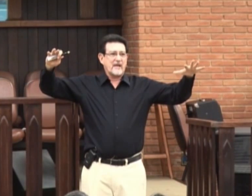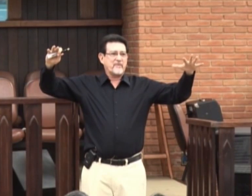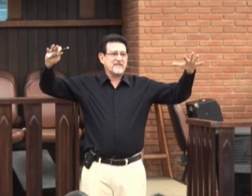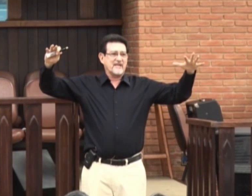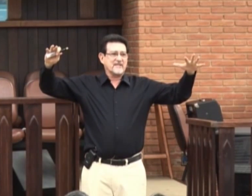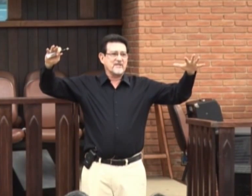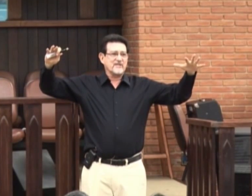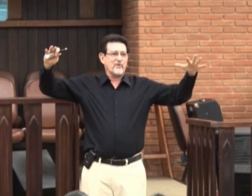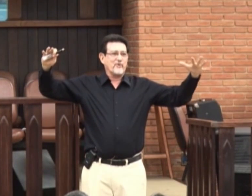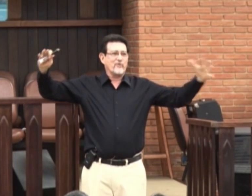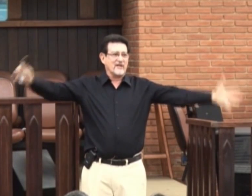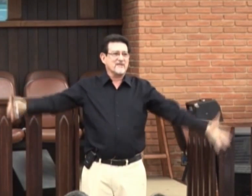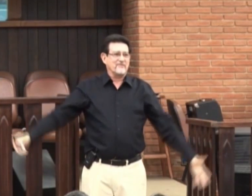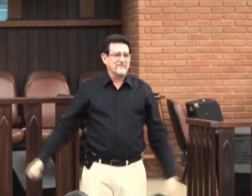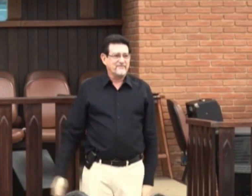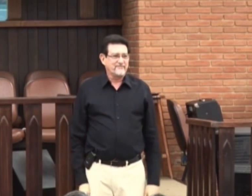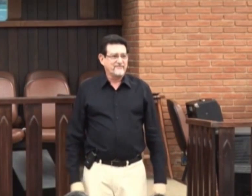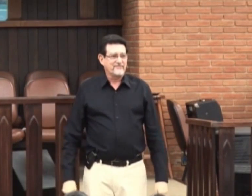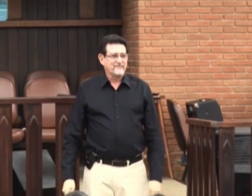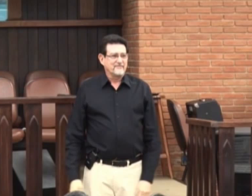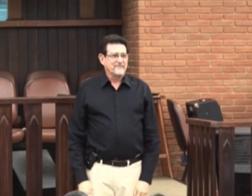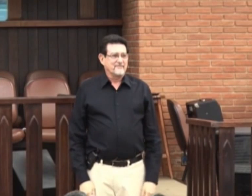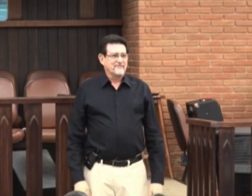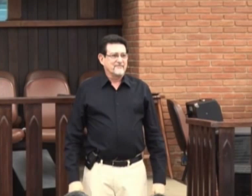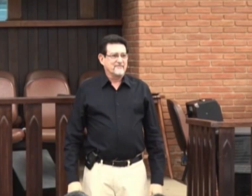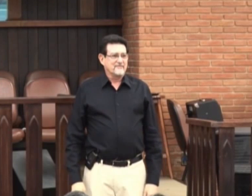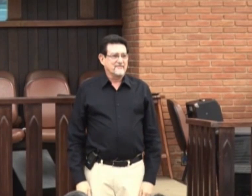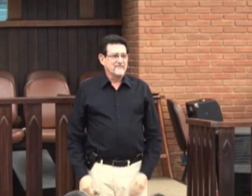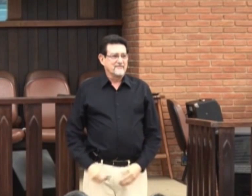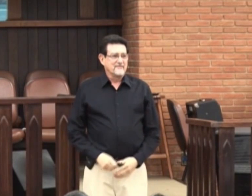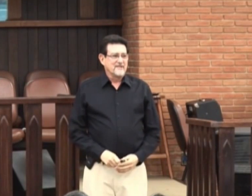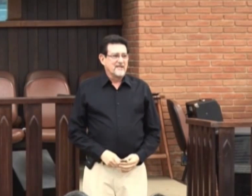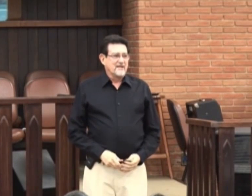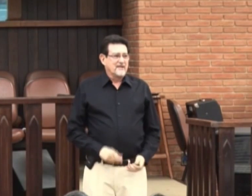E aquela presença encheu meu coração.